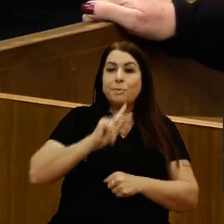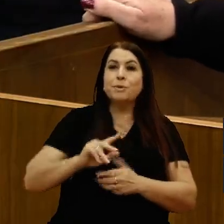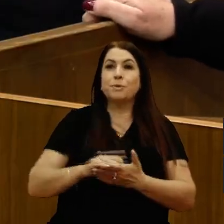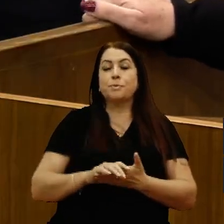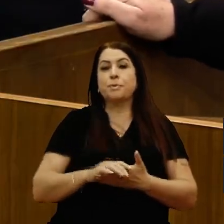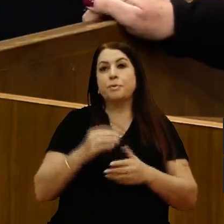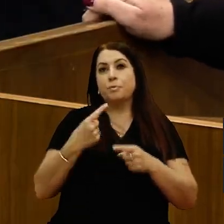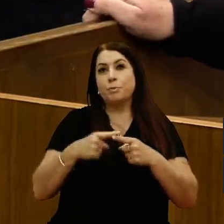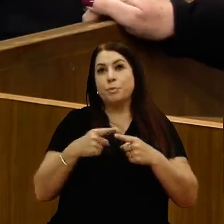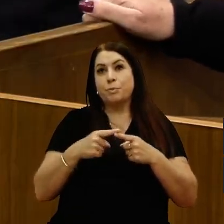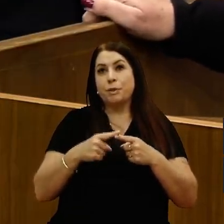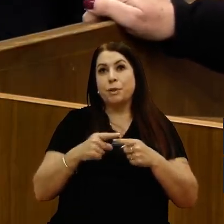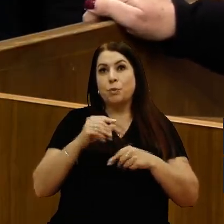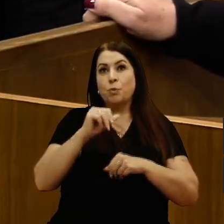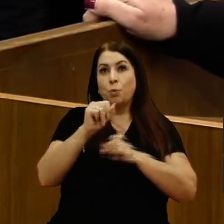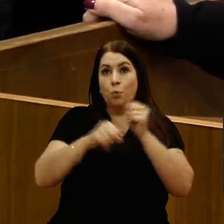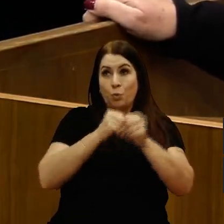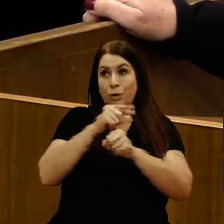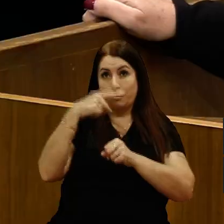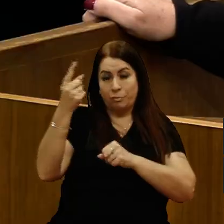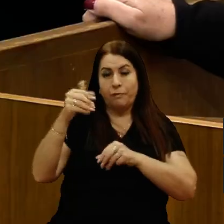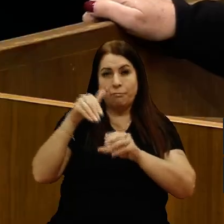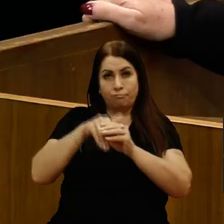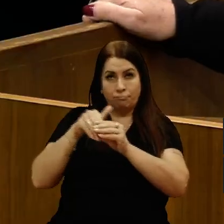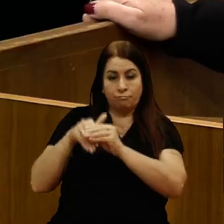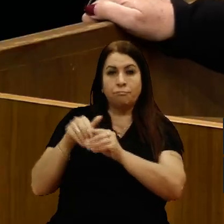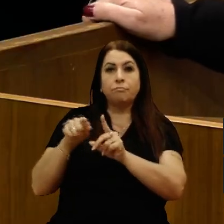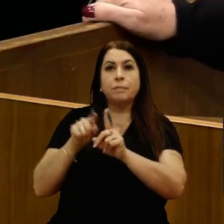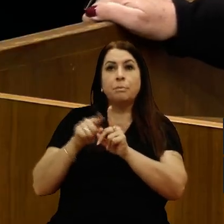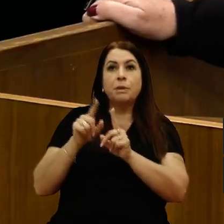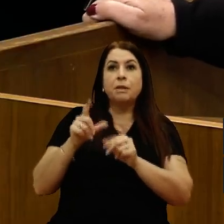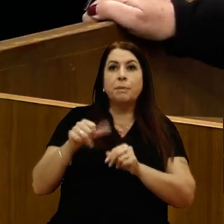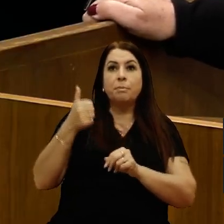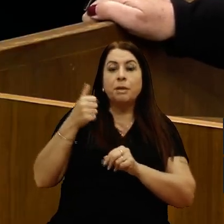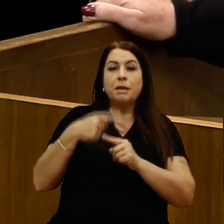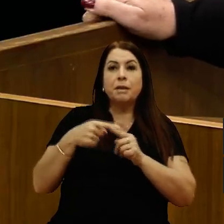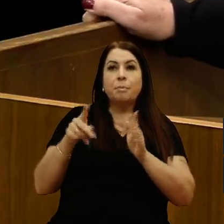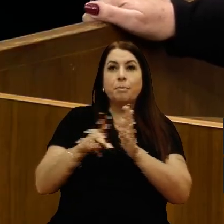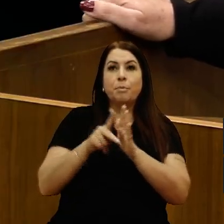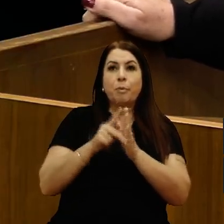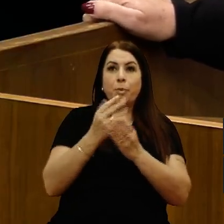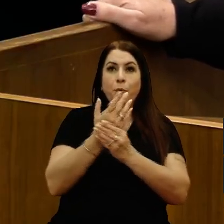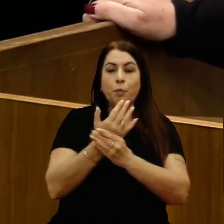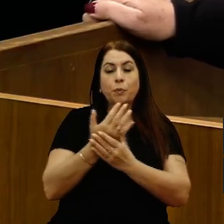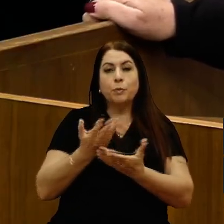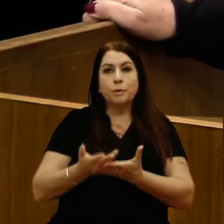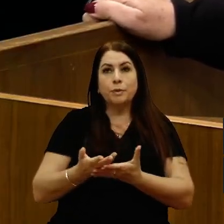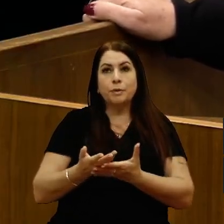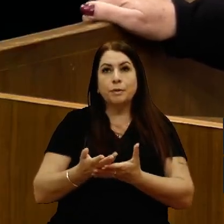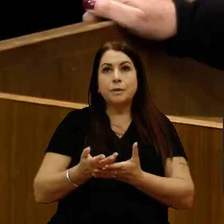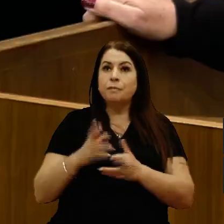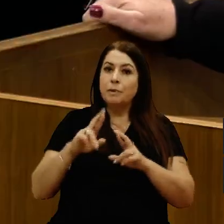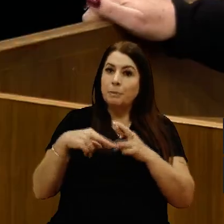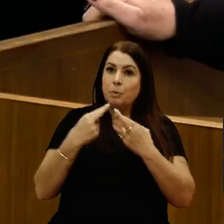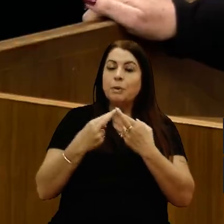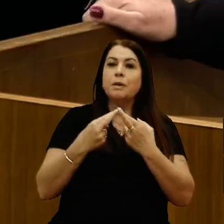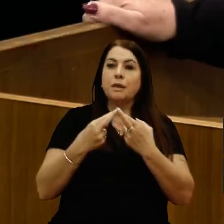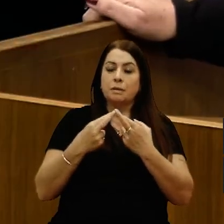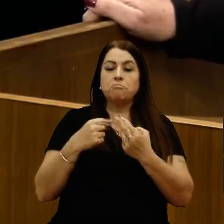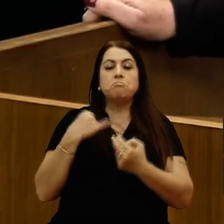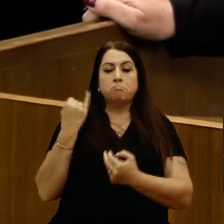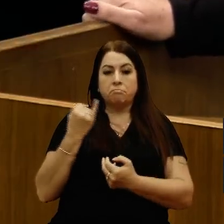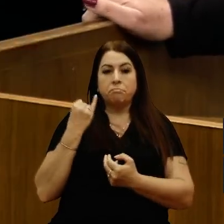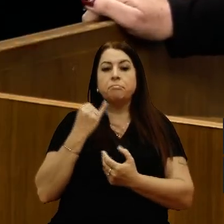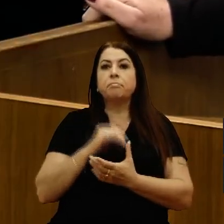por causa do ano eleitoral. Nesse primeiro momento, virão pessoas da própria URGS. Enfim, foi uma reunião muito